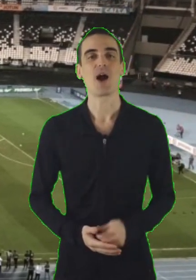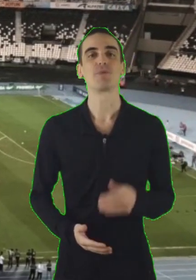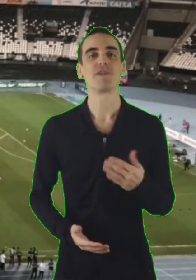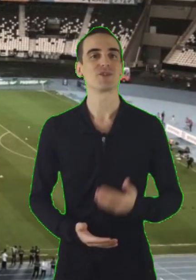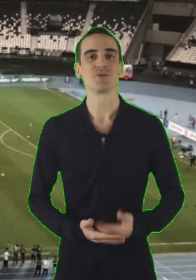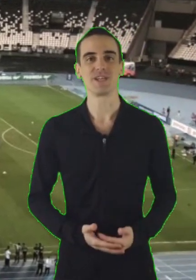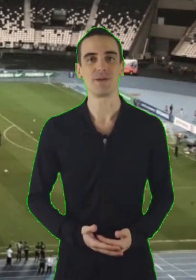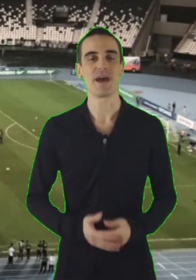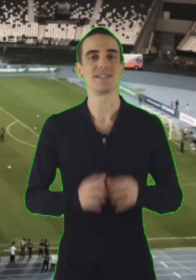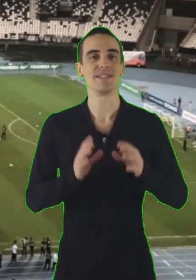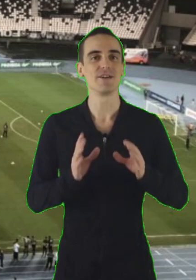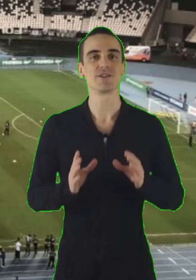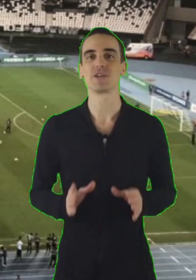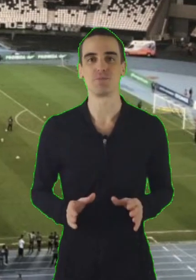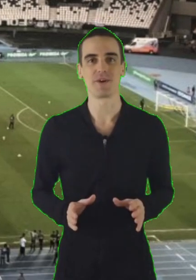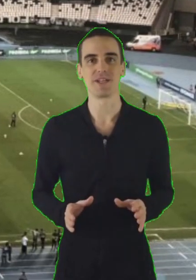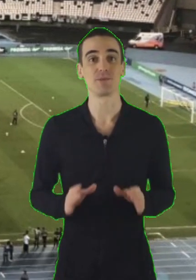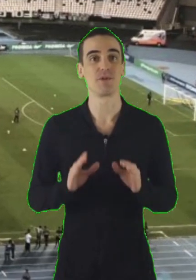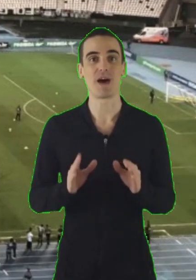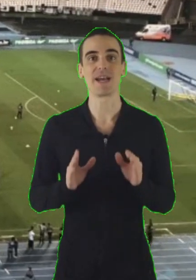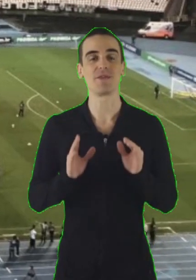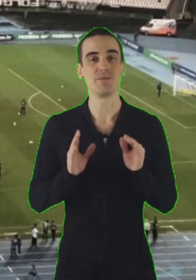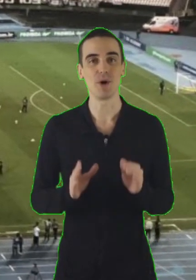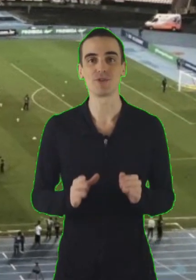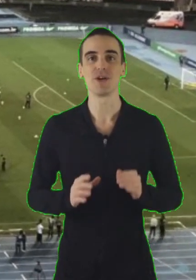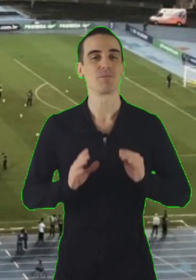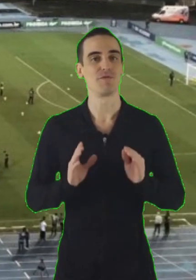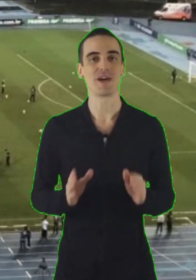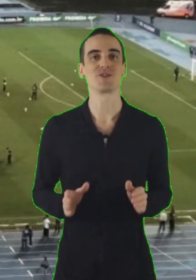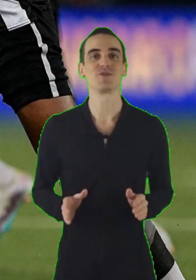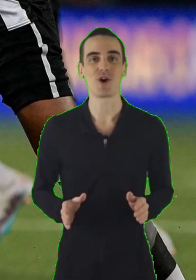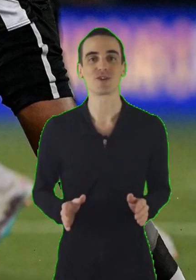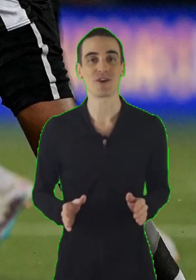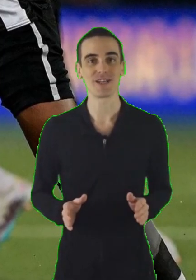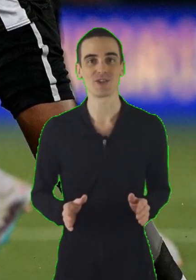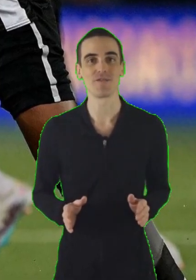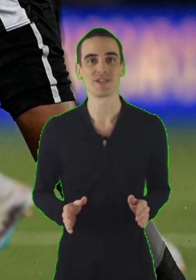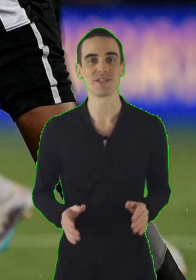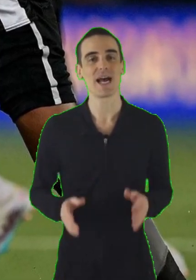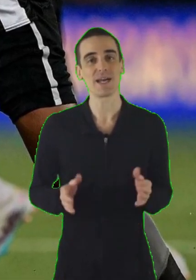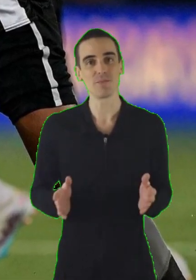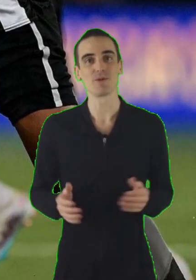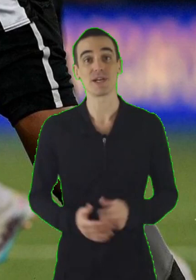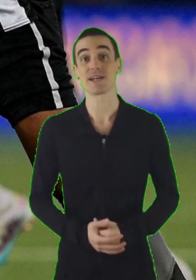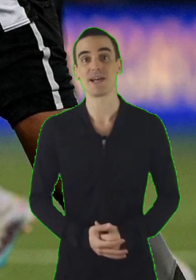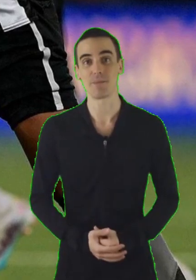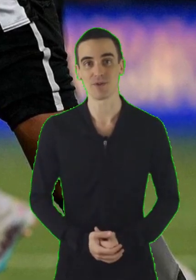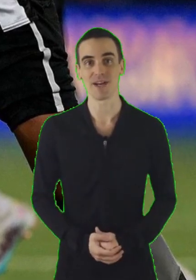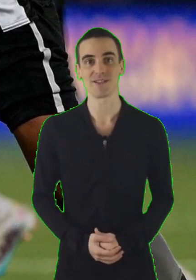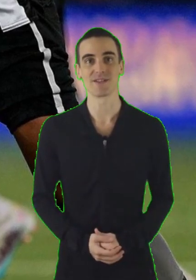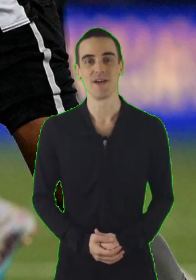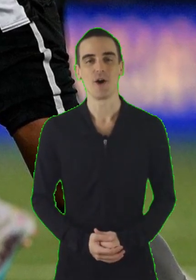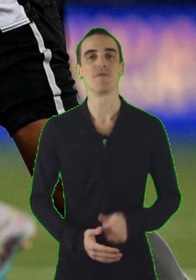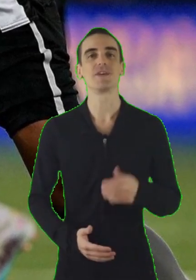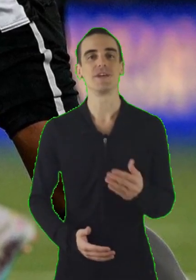Botafogo. Se inscreva no canal para ficar sabendo de tudo que rola no Alvinegro Carioca. O Botafogo viu sua vantagem na liderança do